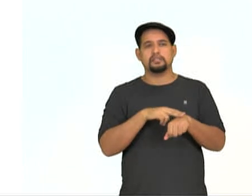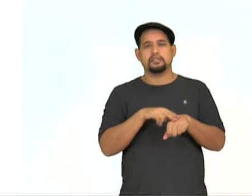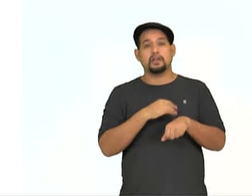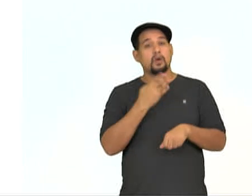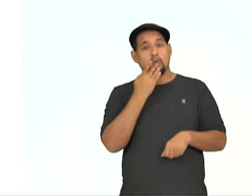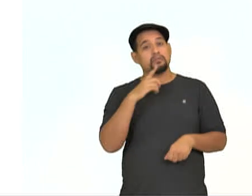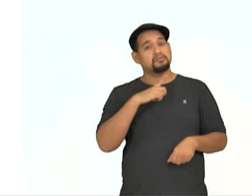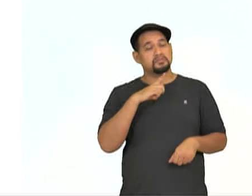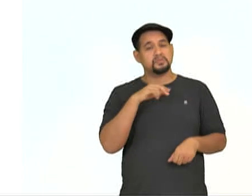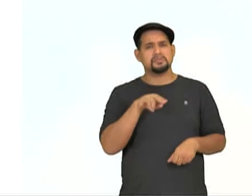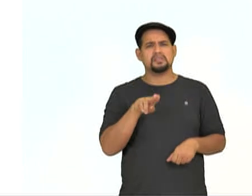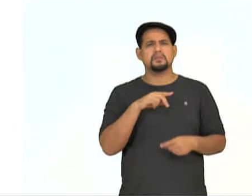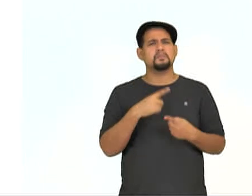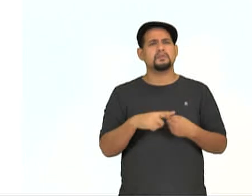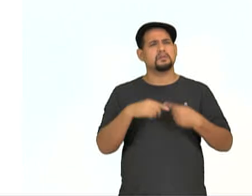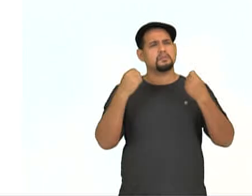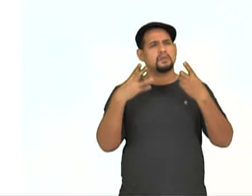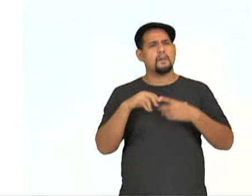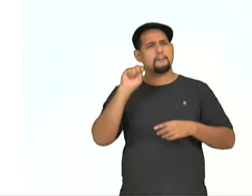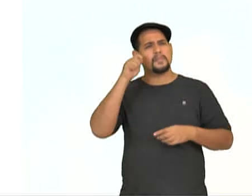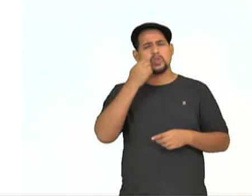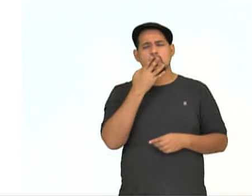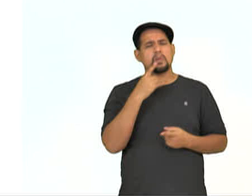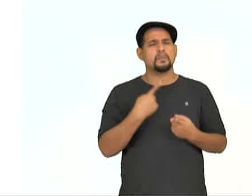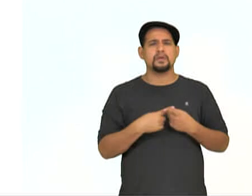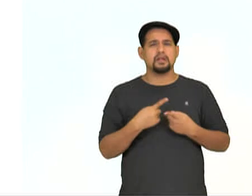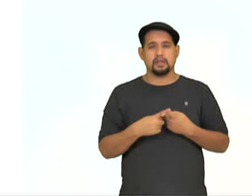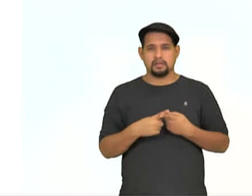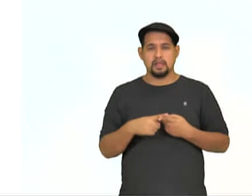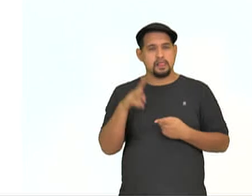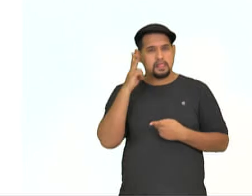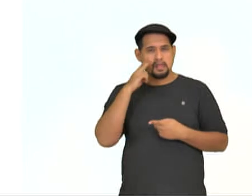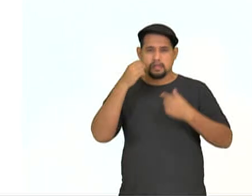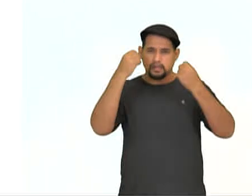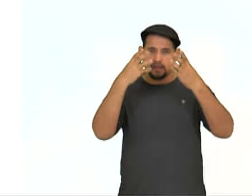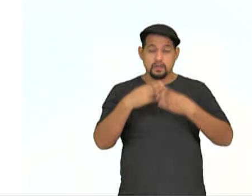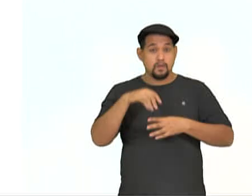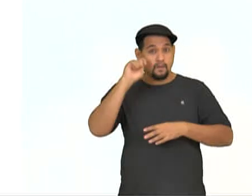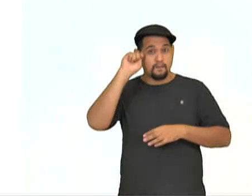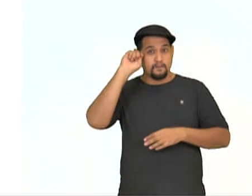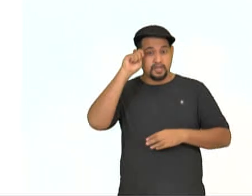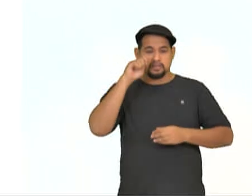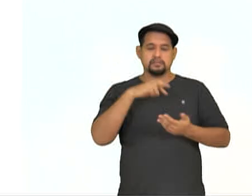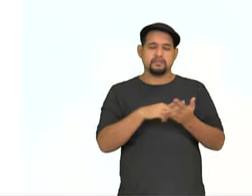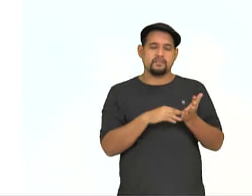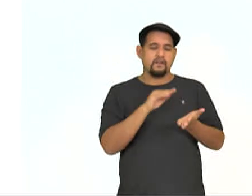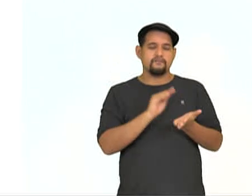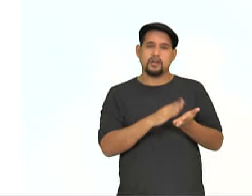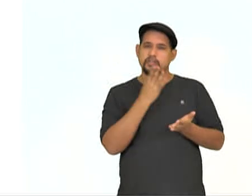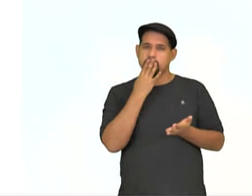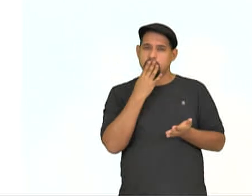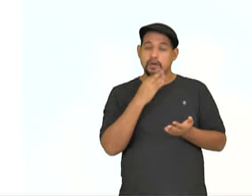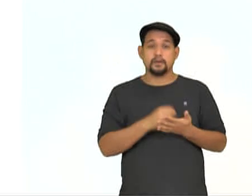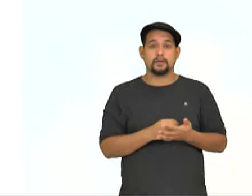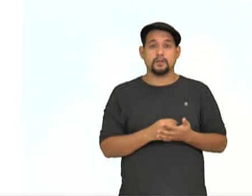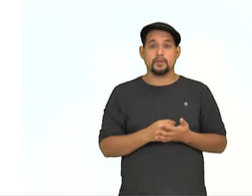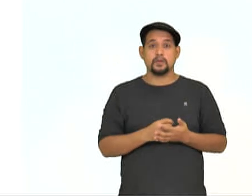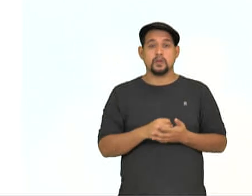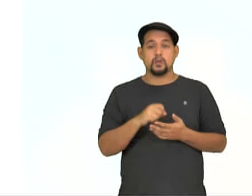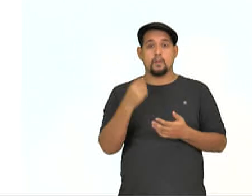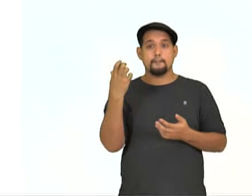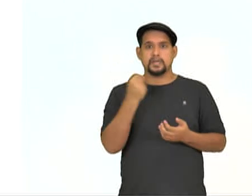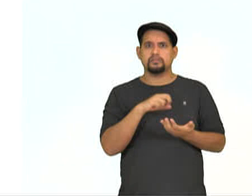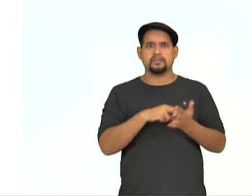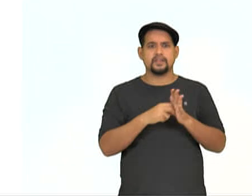dia a dia deles. Por que eu estou falando que o preto é cor? Você lembra que eu falei umas outras vezes que o preto é ausência de cor e o branco seria todas as cores